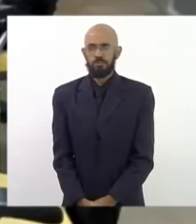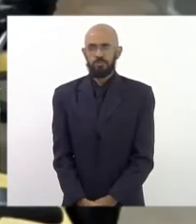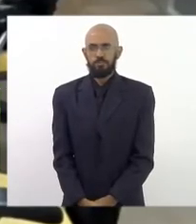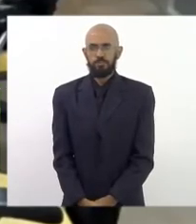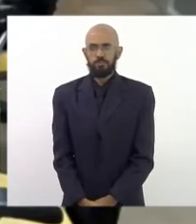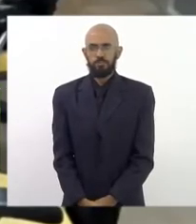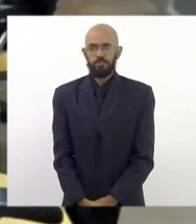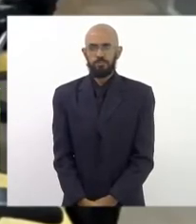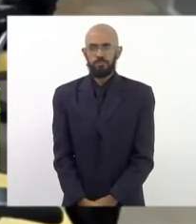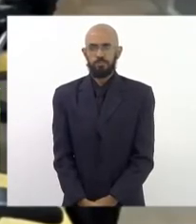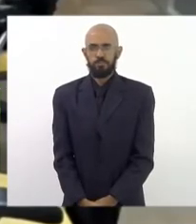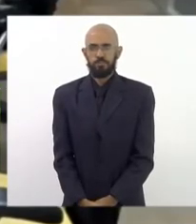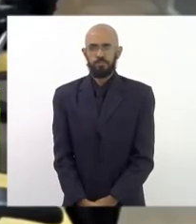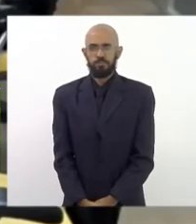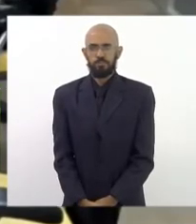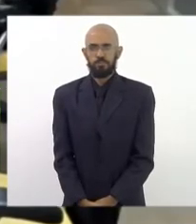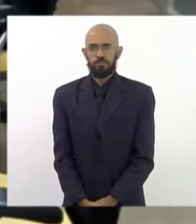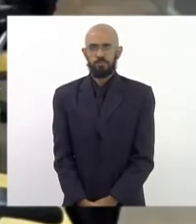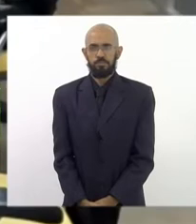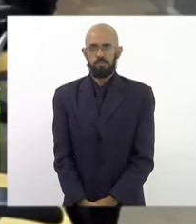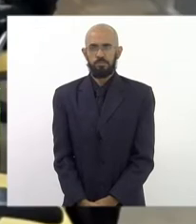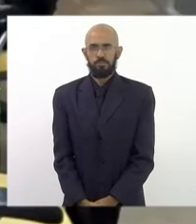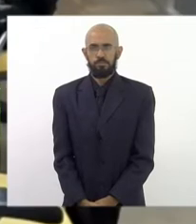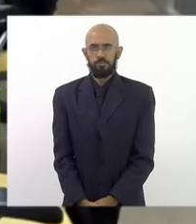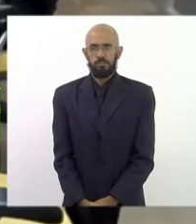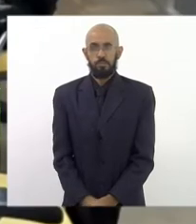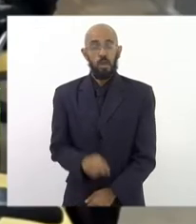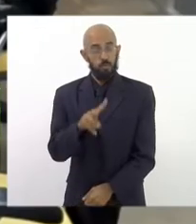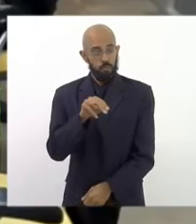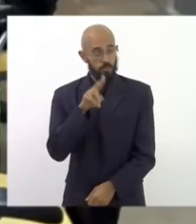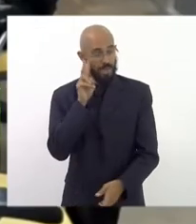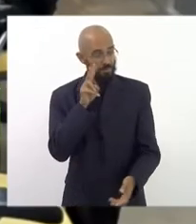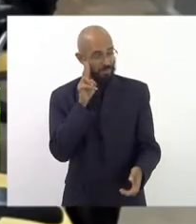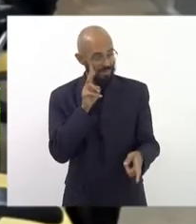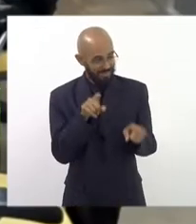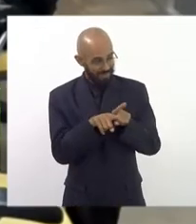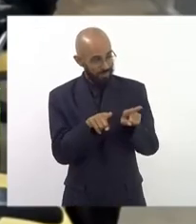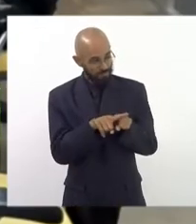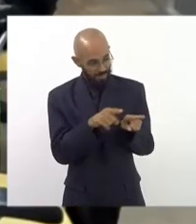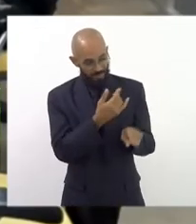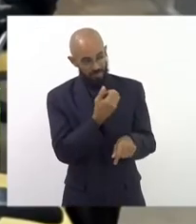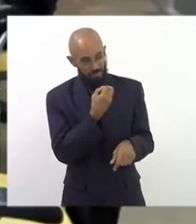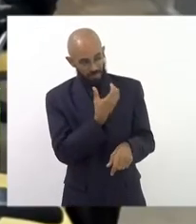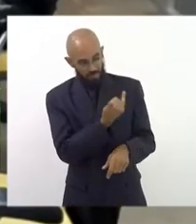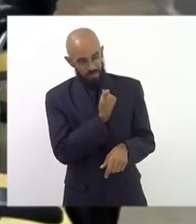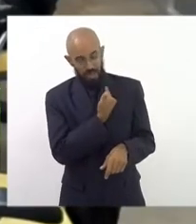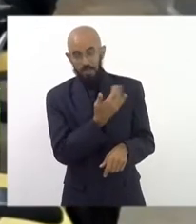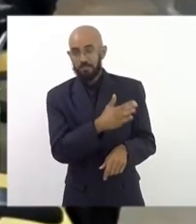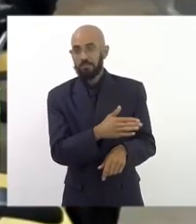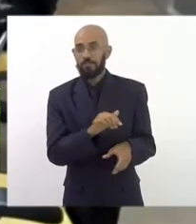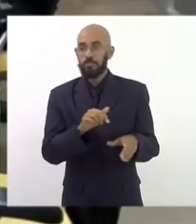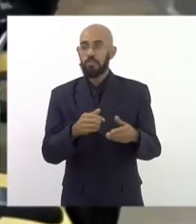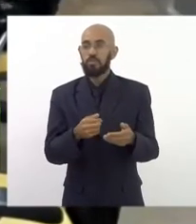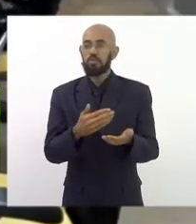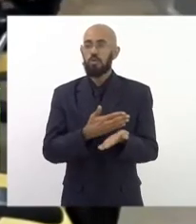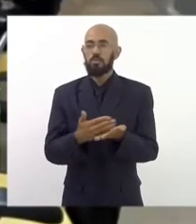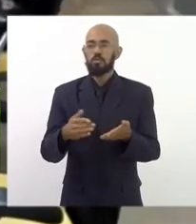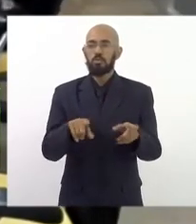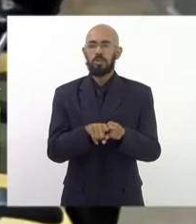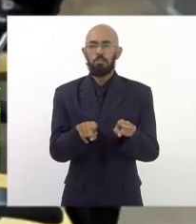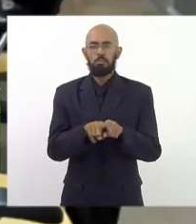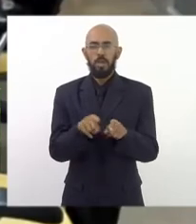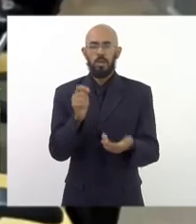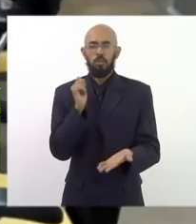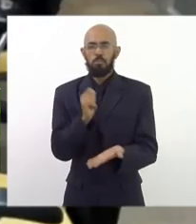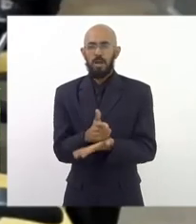nosso. Ah, também outra coisa, que vão me lembrando, é tanta coisa que a gente vai esquecendo. A gente começou a descentralização dos pagamentos, que era um